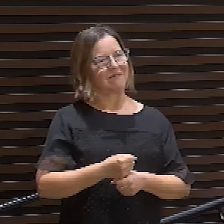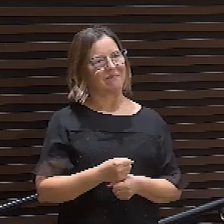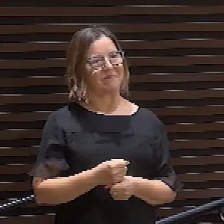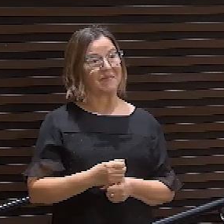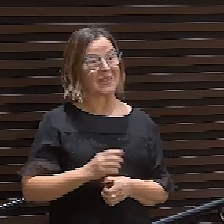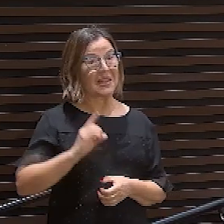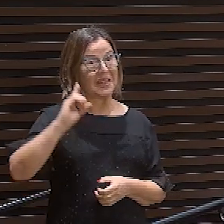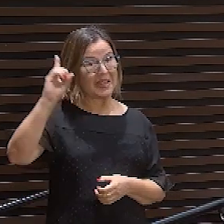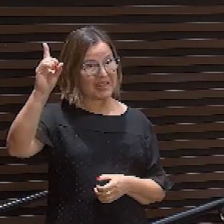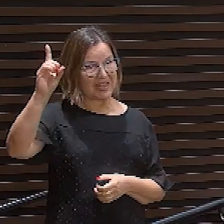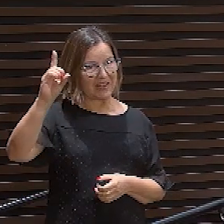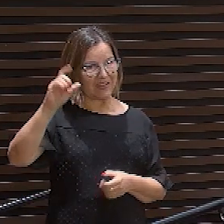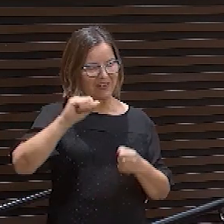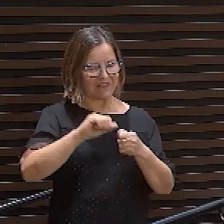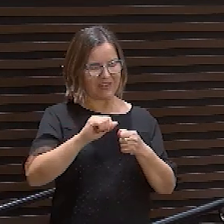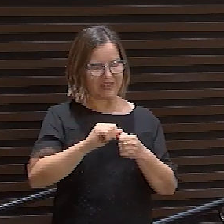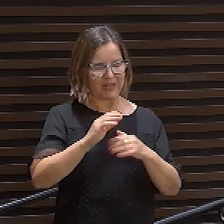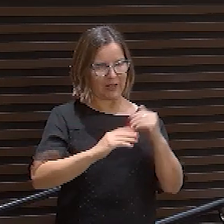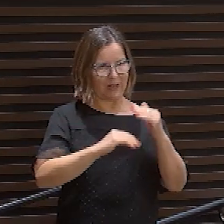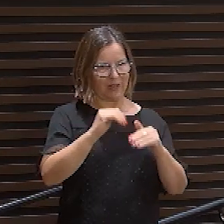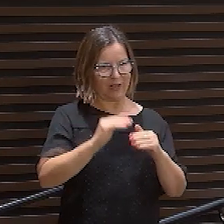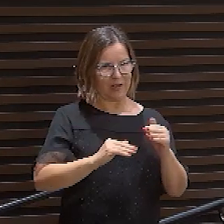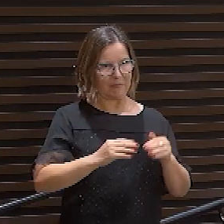Deus foi trabalhando na vida de Abraão.